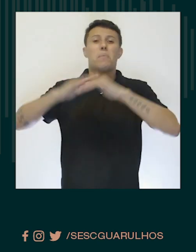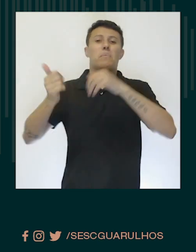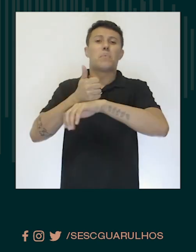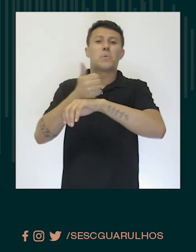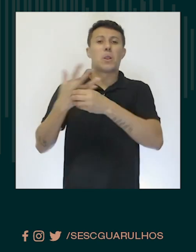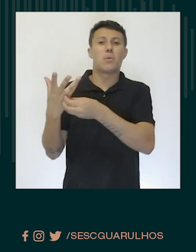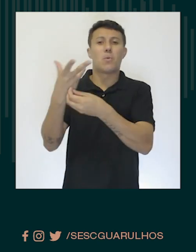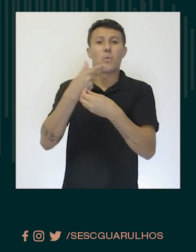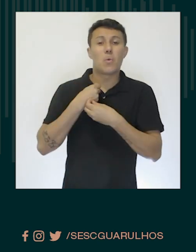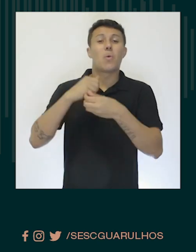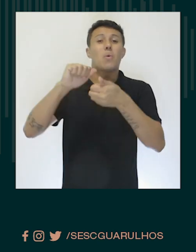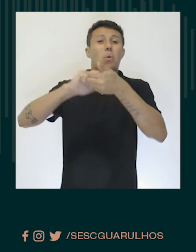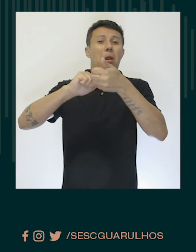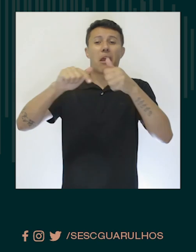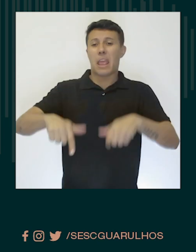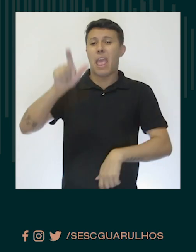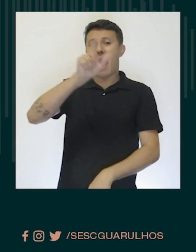têm